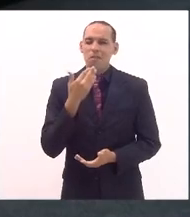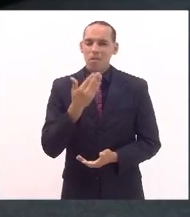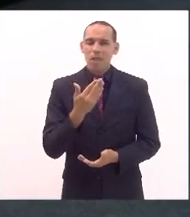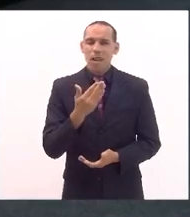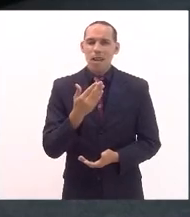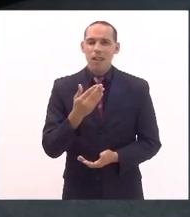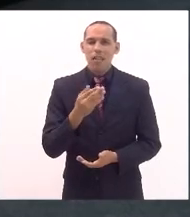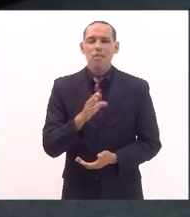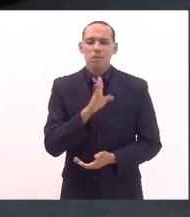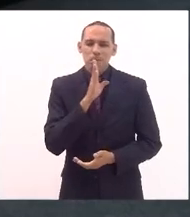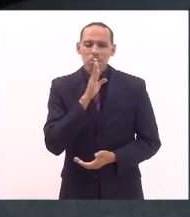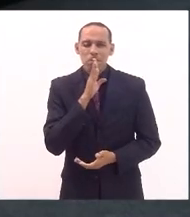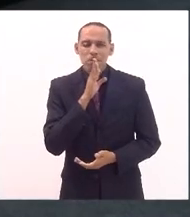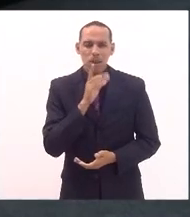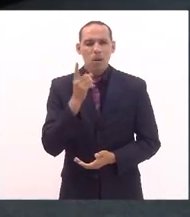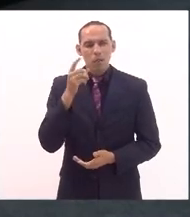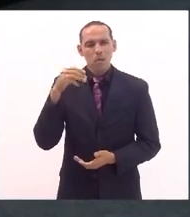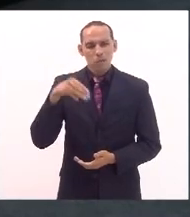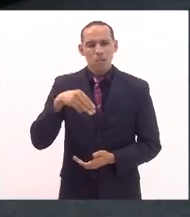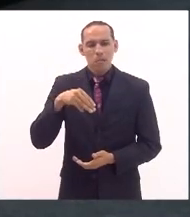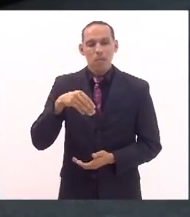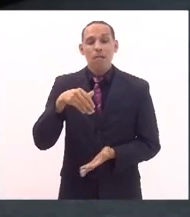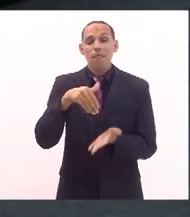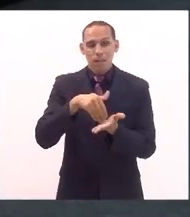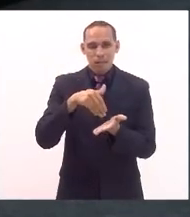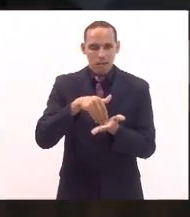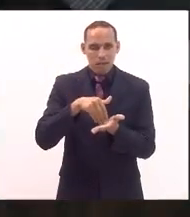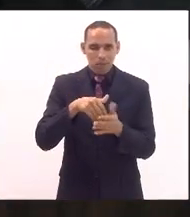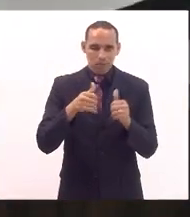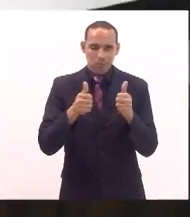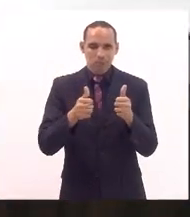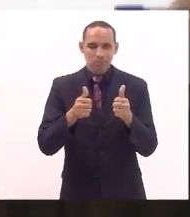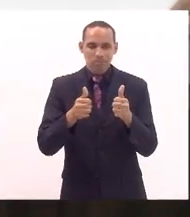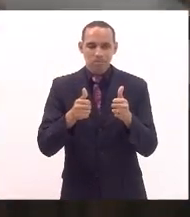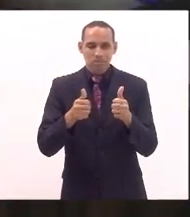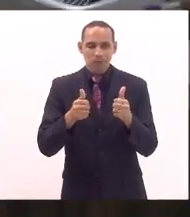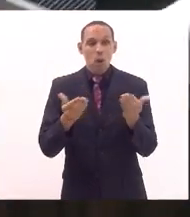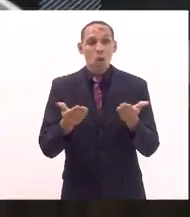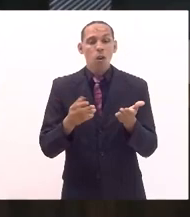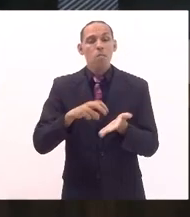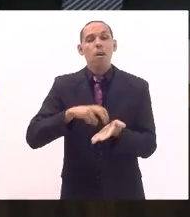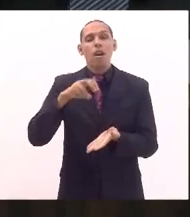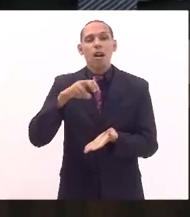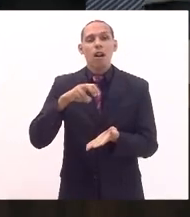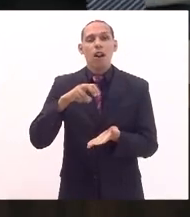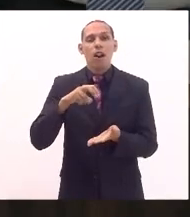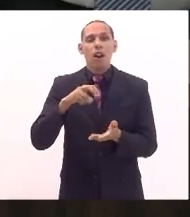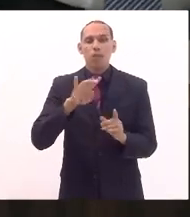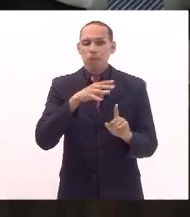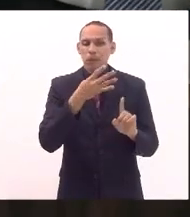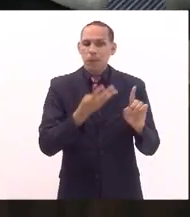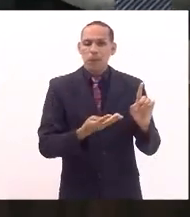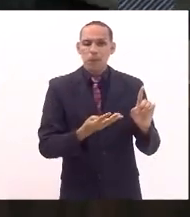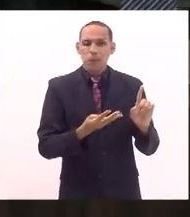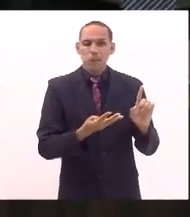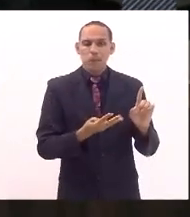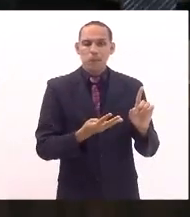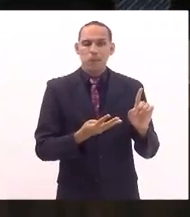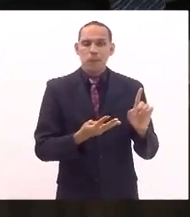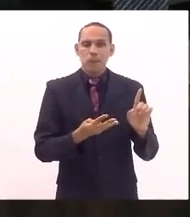solicitar um minuto de silêncio ao final eu faço tá eu já fiz hoje pela manhã uma homenagem